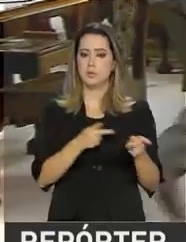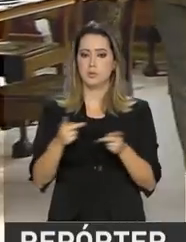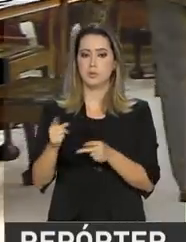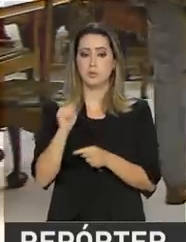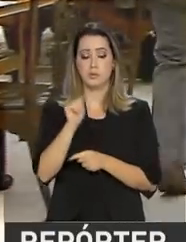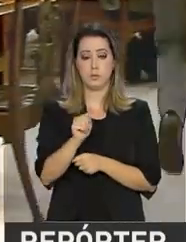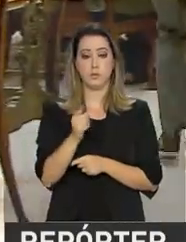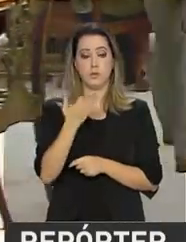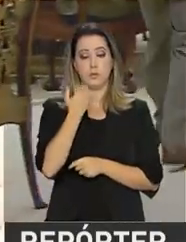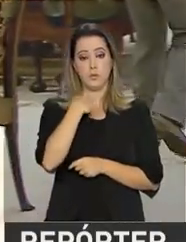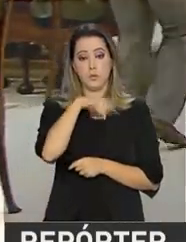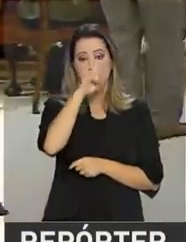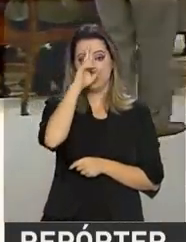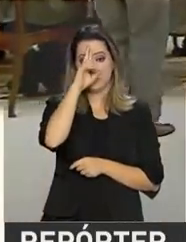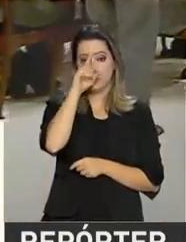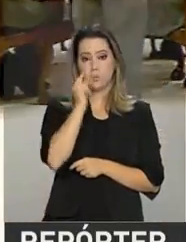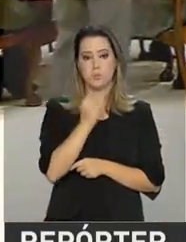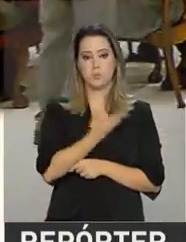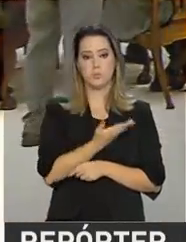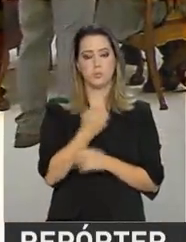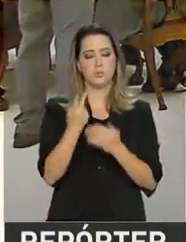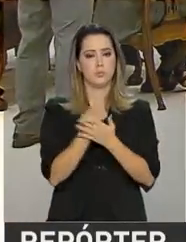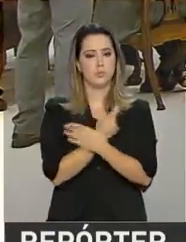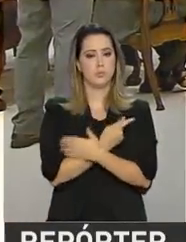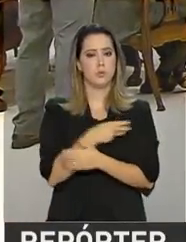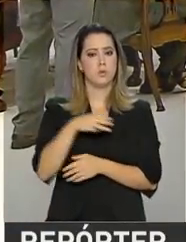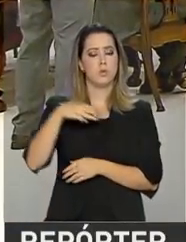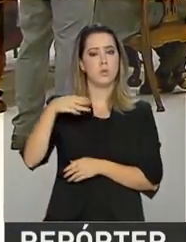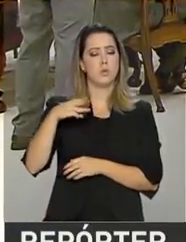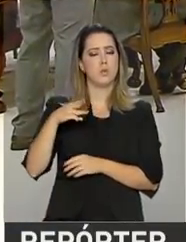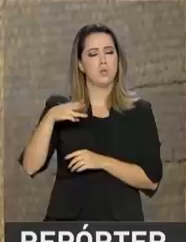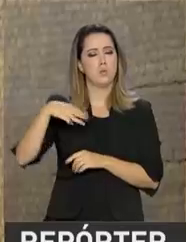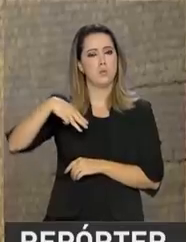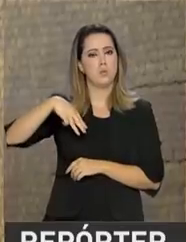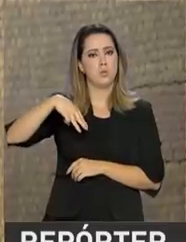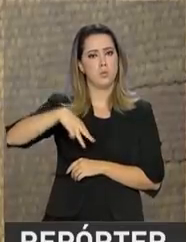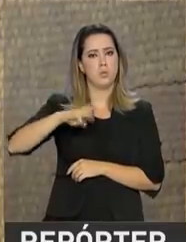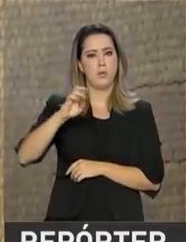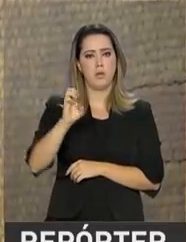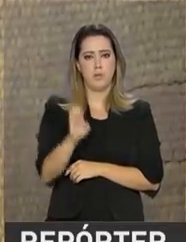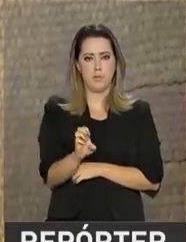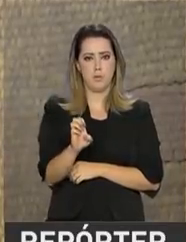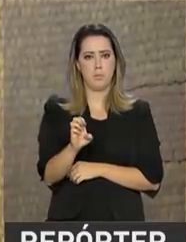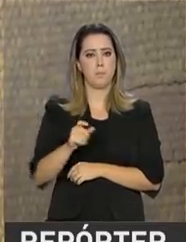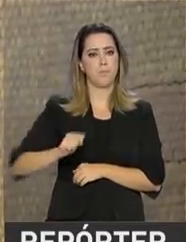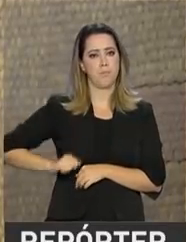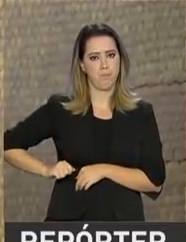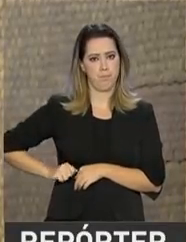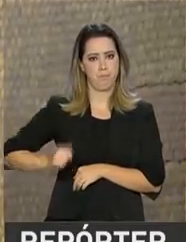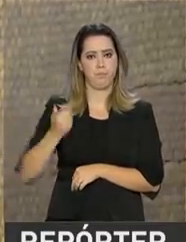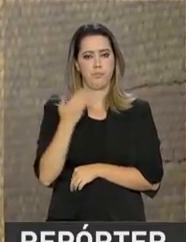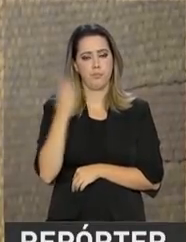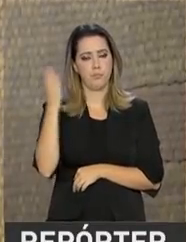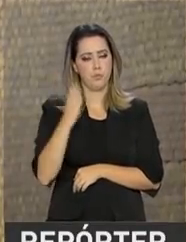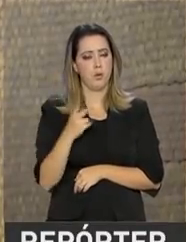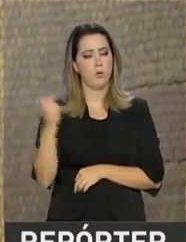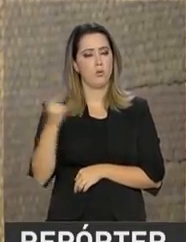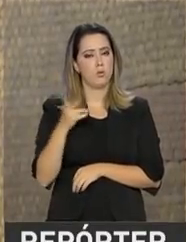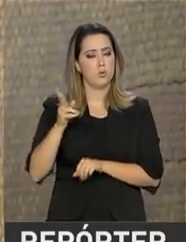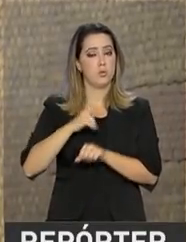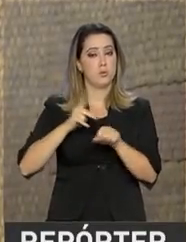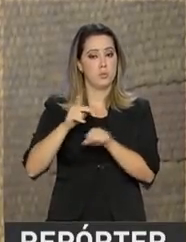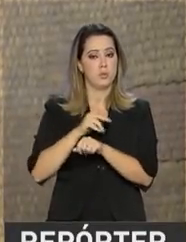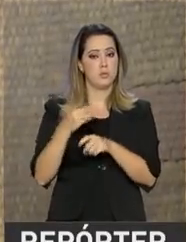Evo Morales foi homenageado com um almoço no Palácio do Itamaraty. O presidente Michel Temer afirmou que os dois